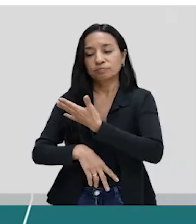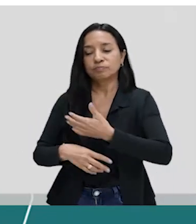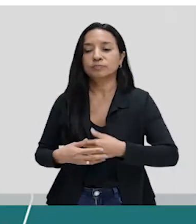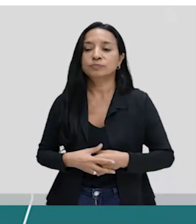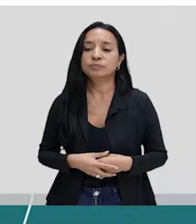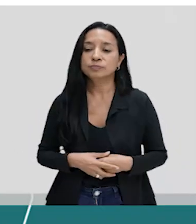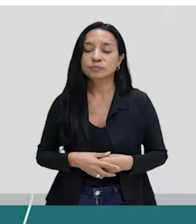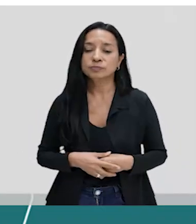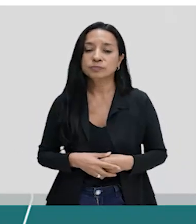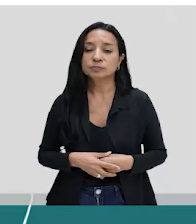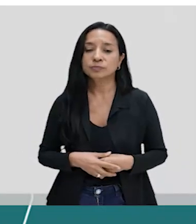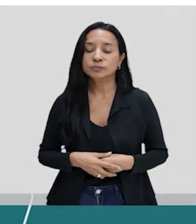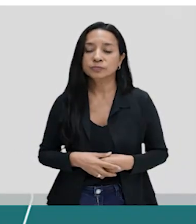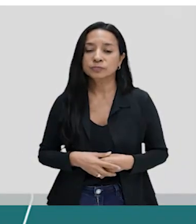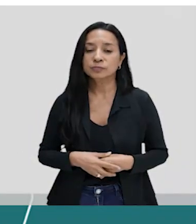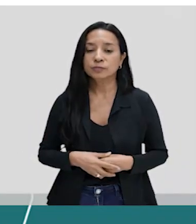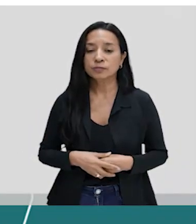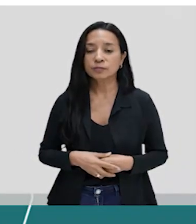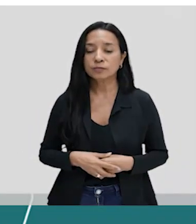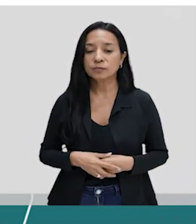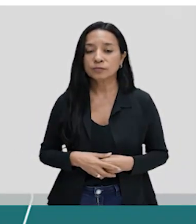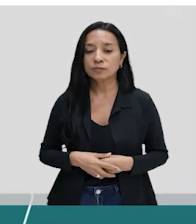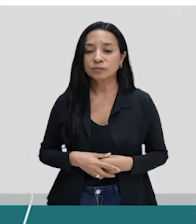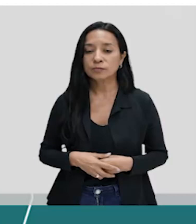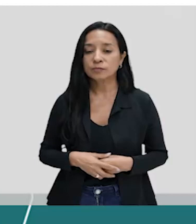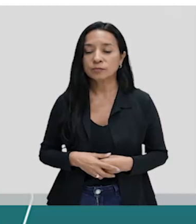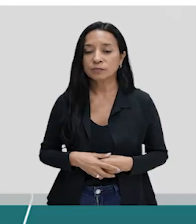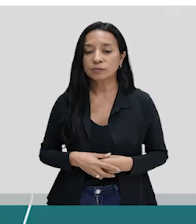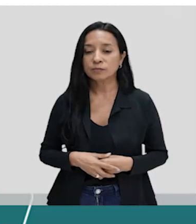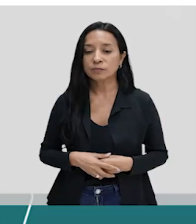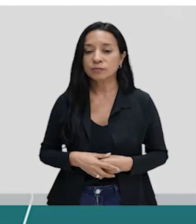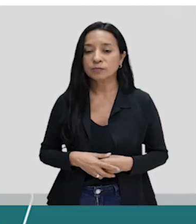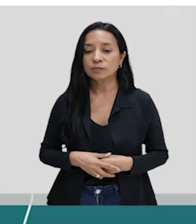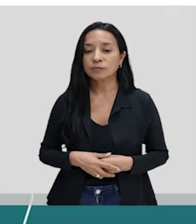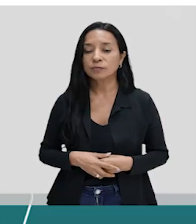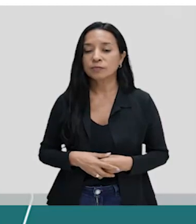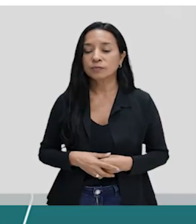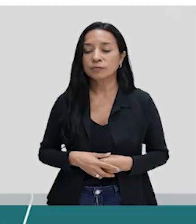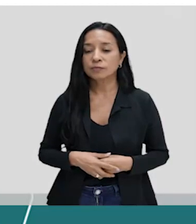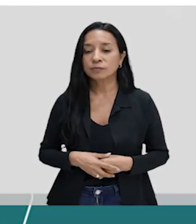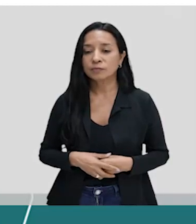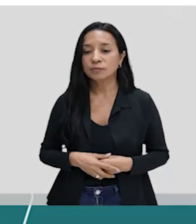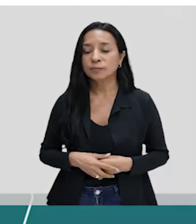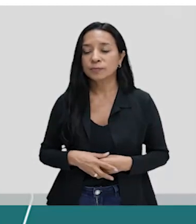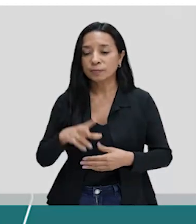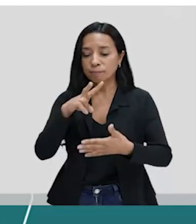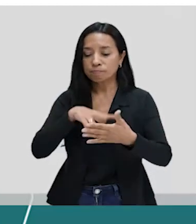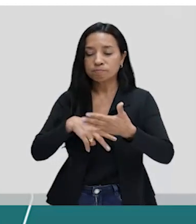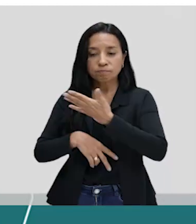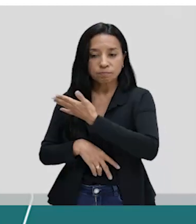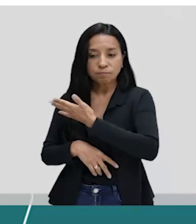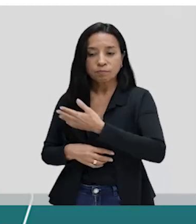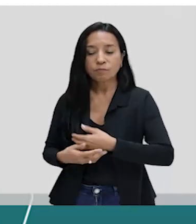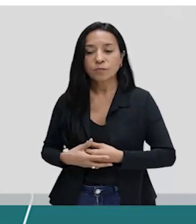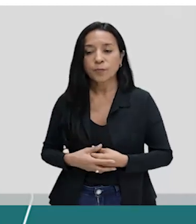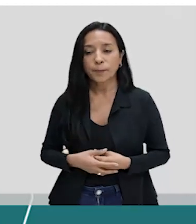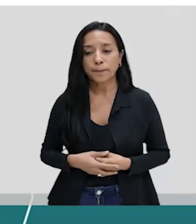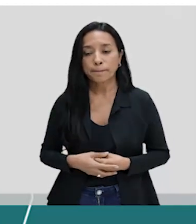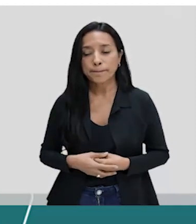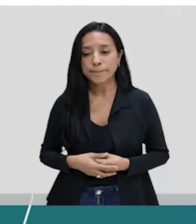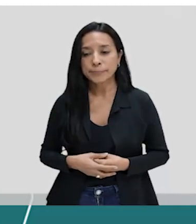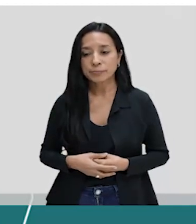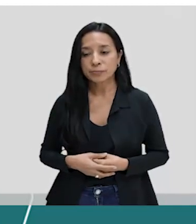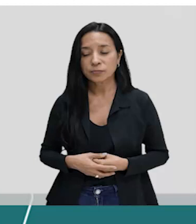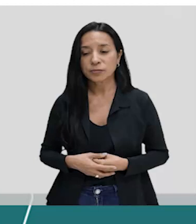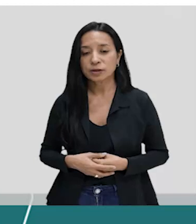de 2008. Ela estourou de vez em 2010. E desde esse período, o país